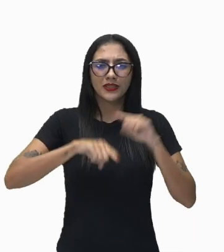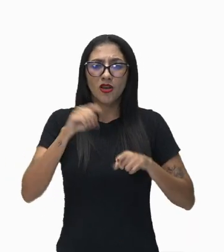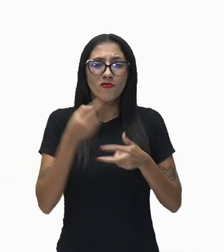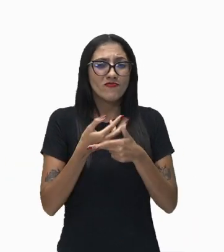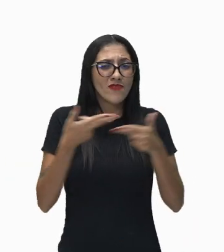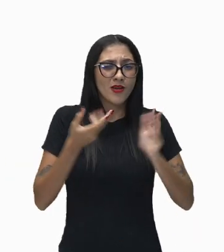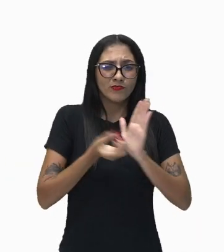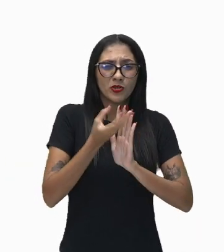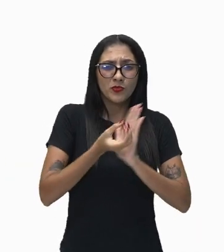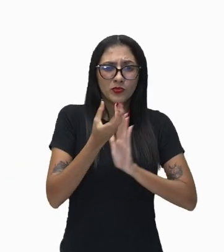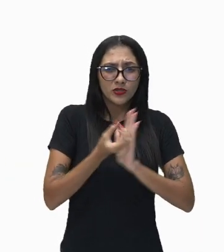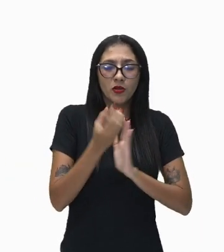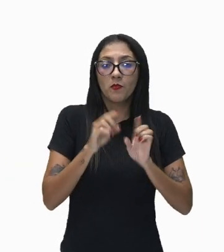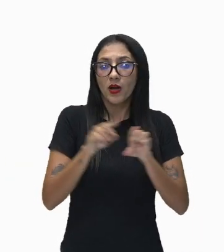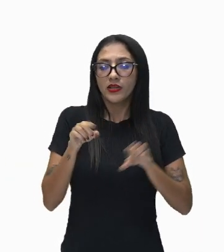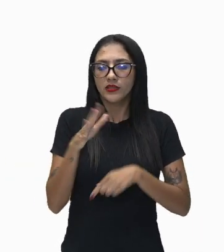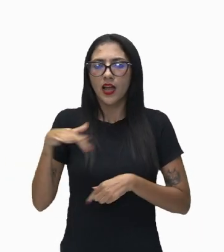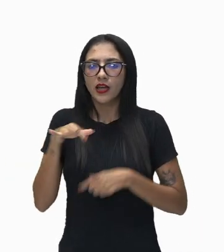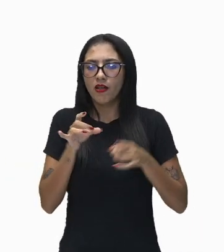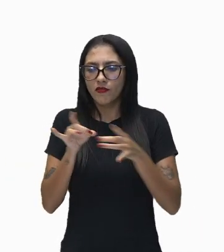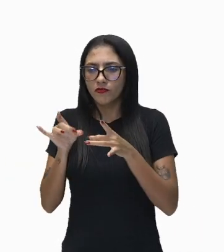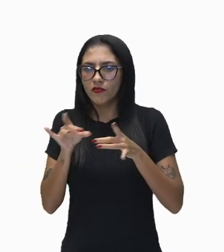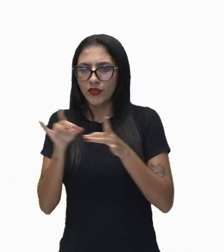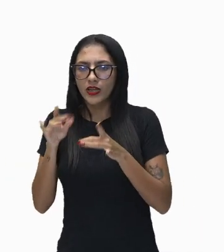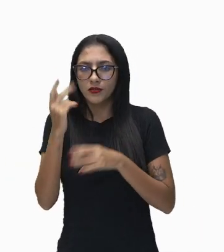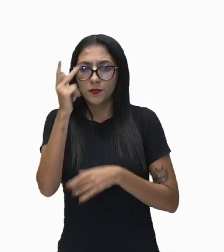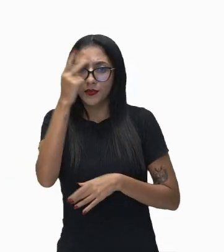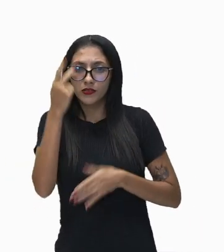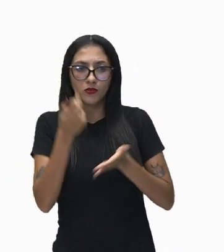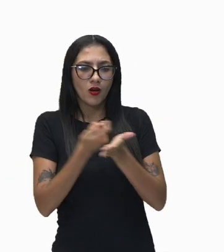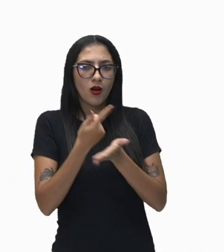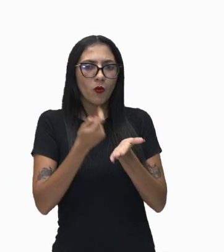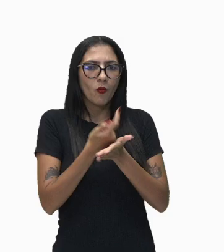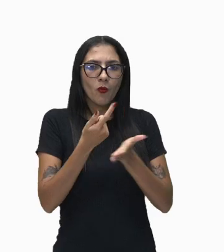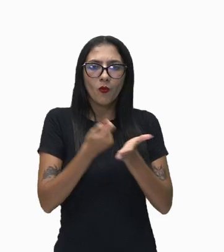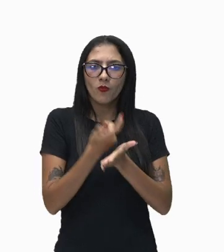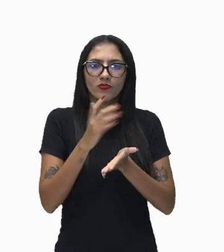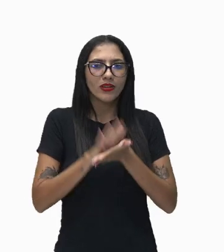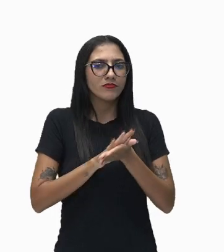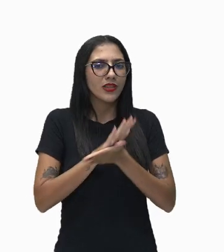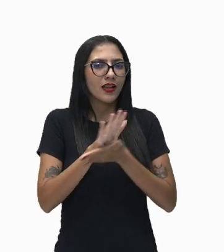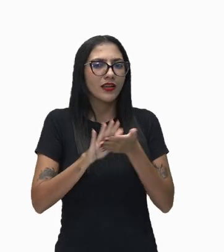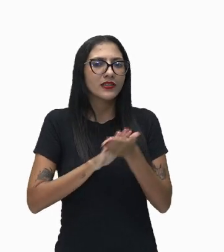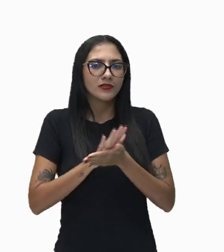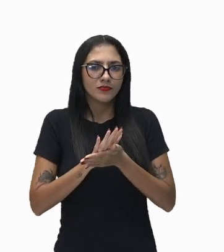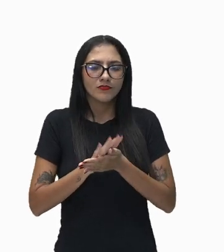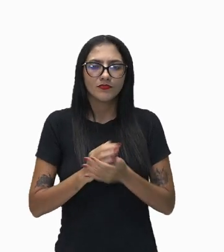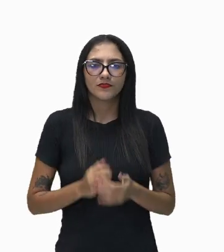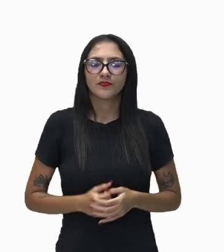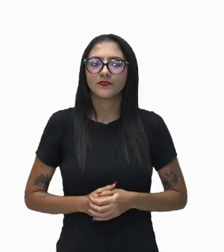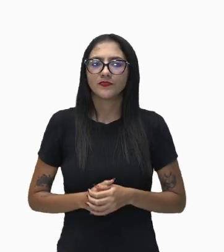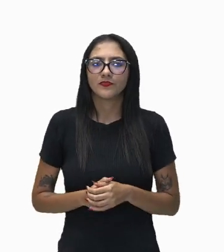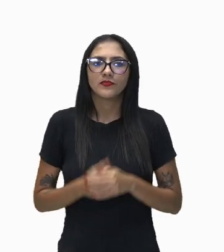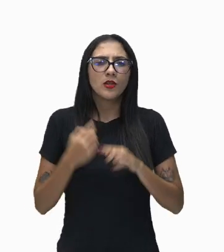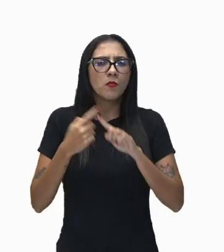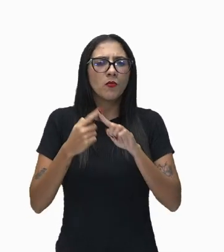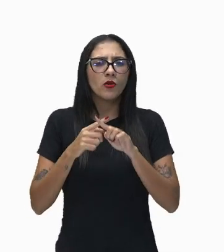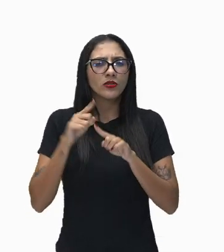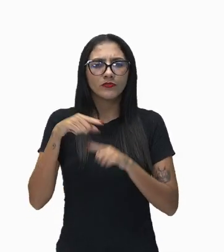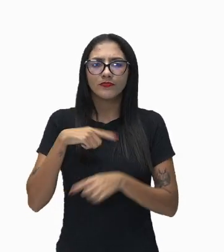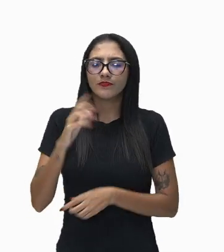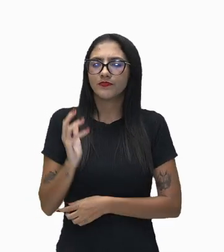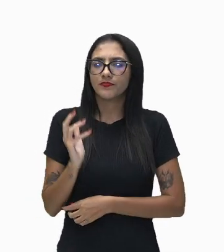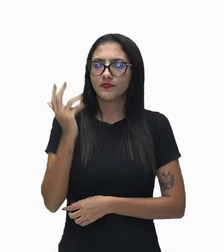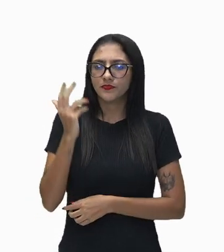era capaz de absorver, gerando um excesso de produtos e, consequentemente, uma queda nos preços. Por que isso aconteceu? Como eu disse